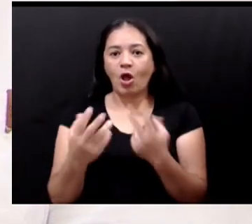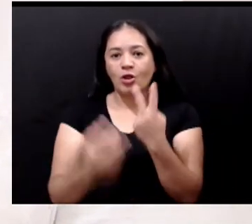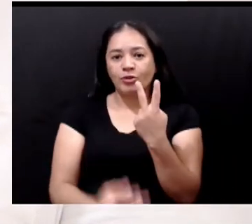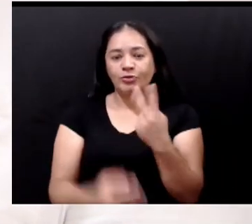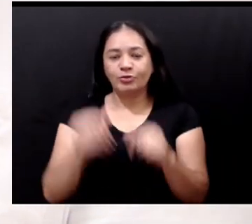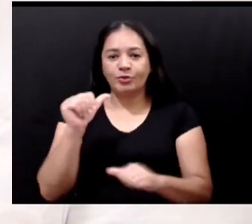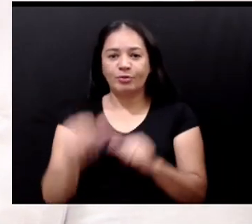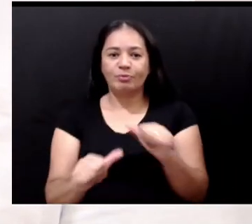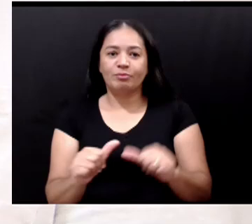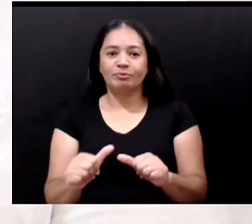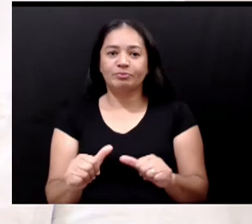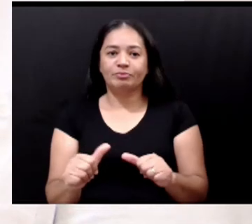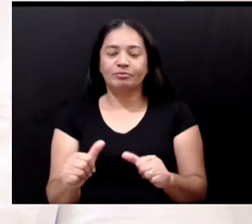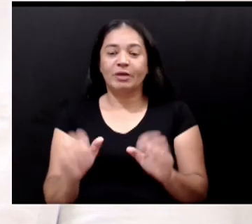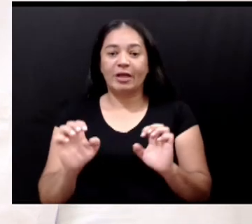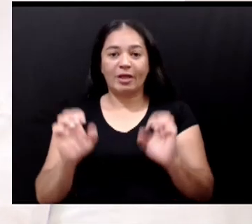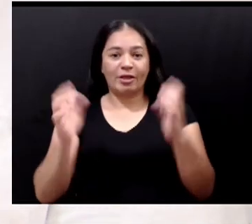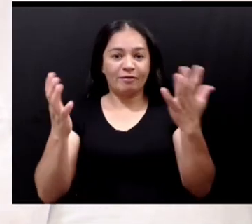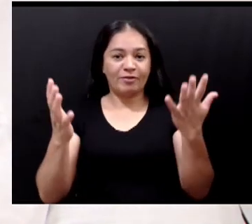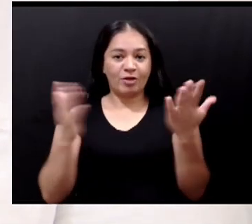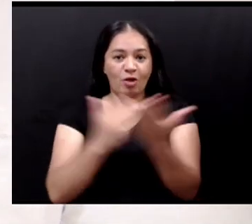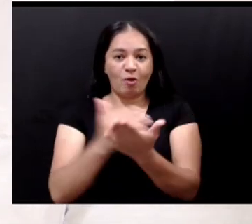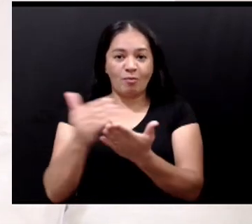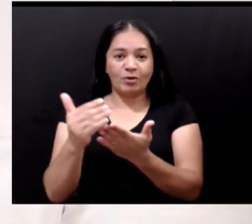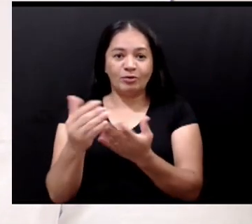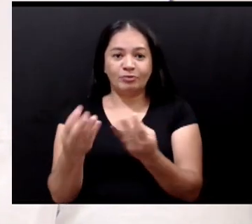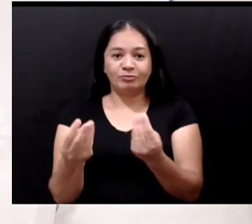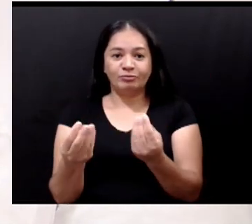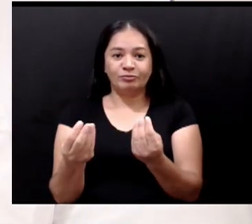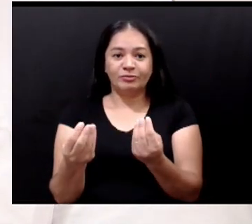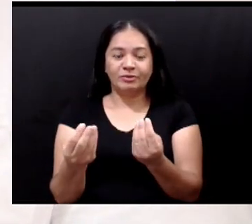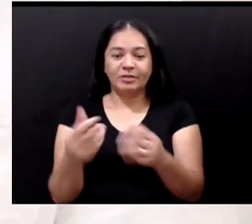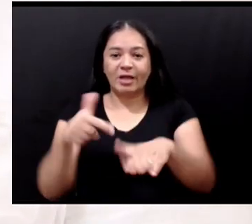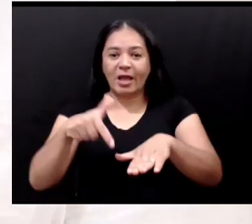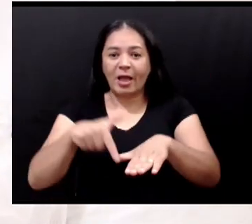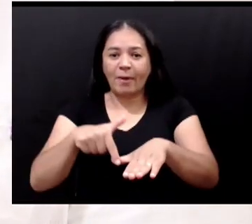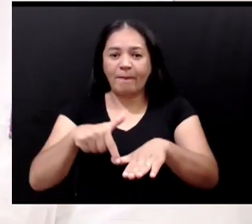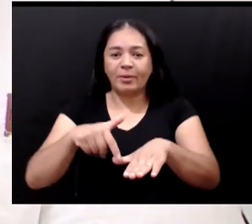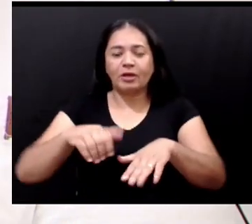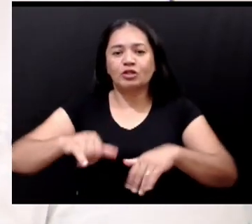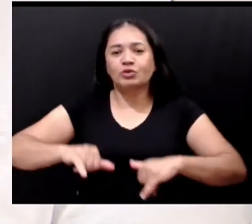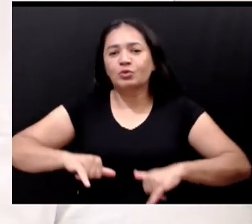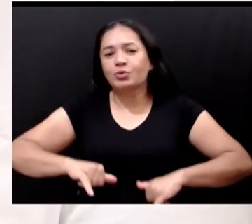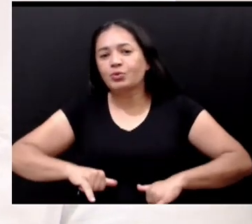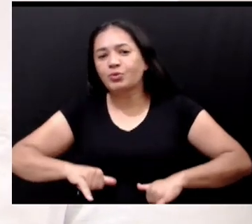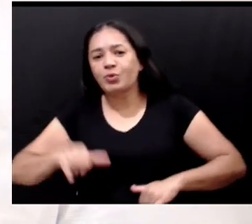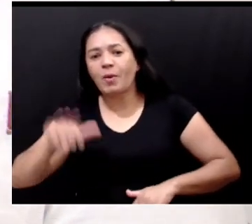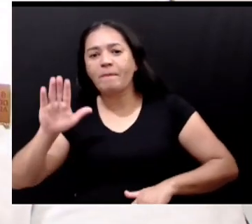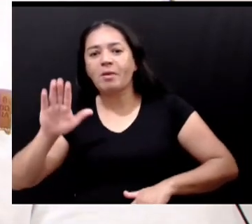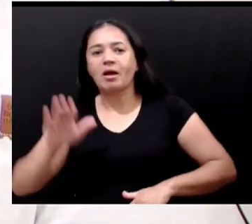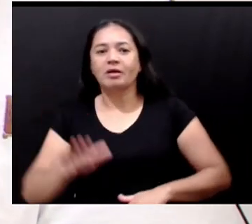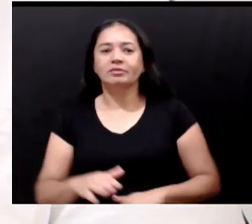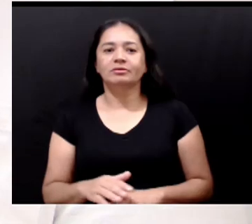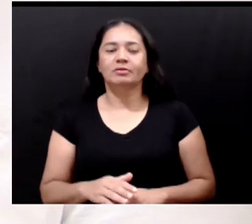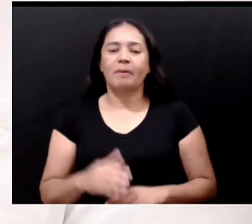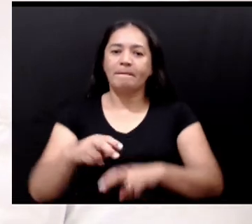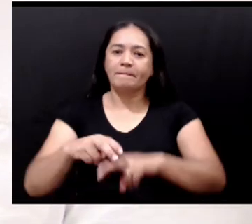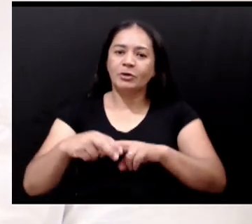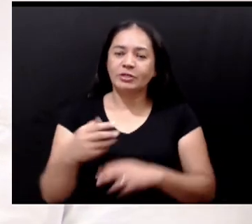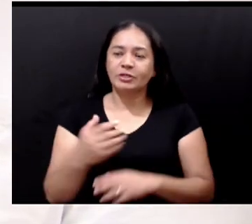esse evento passou a fazer com que os pés sofressem mais, e aí passou a surgir pessoas